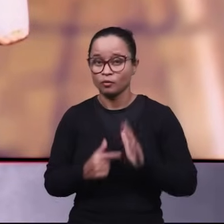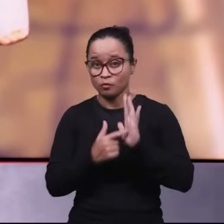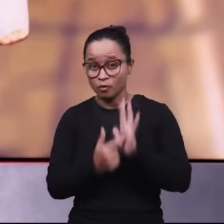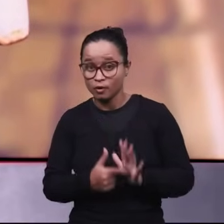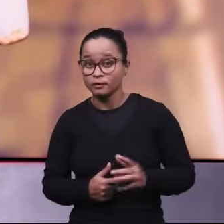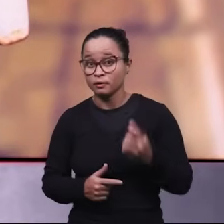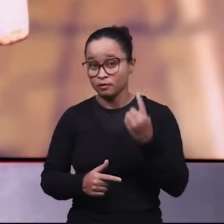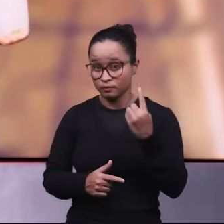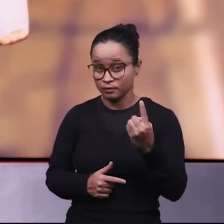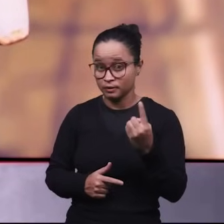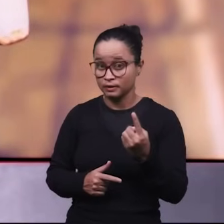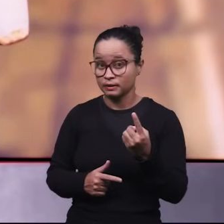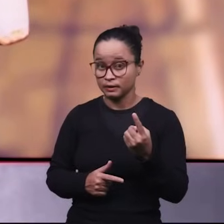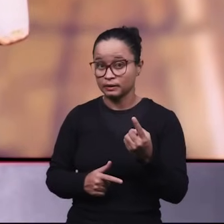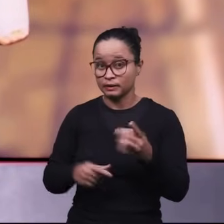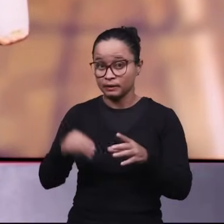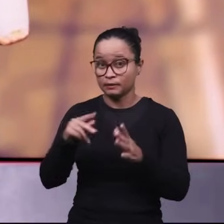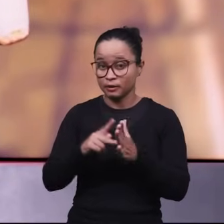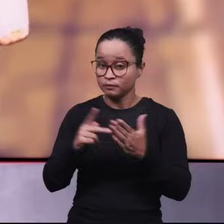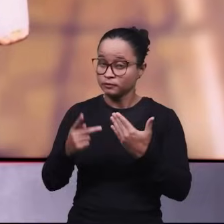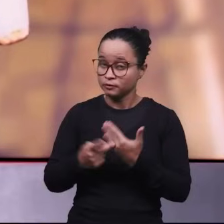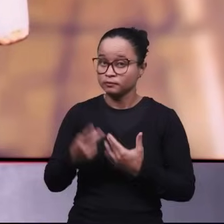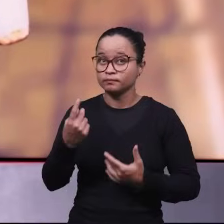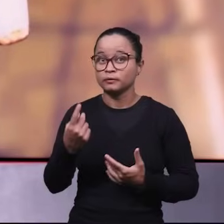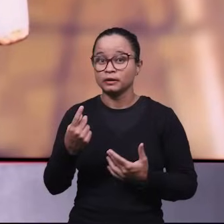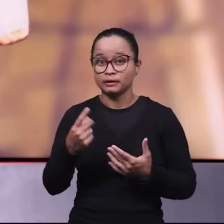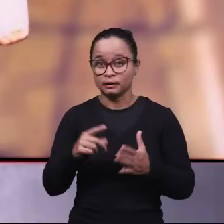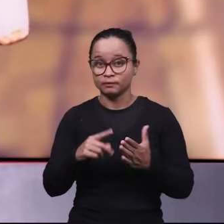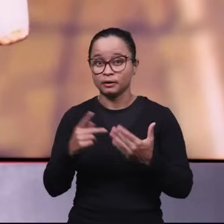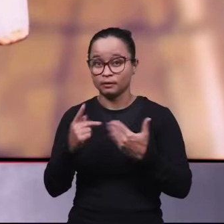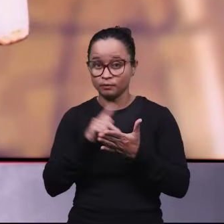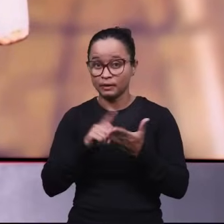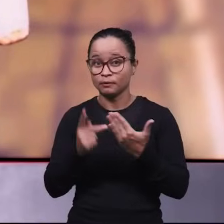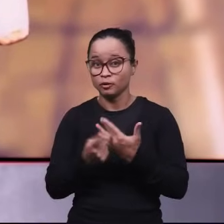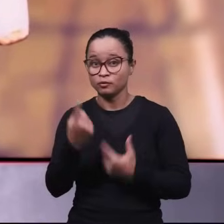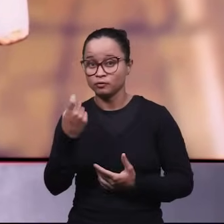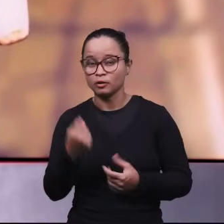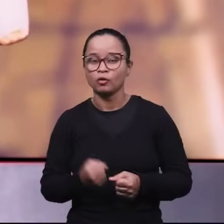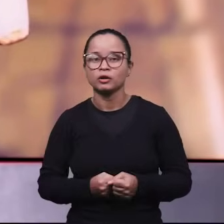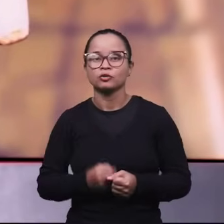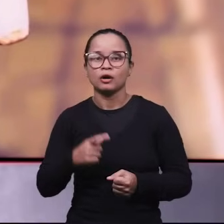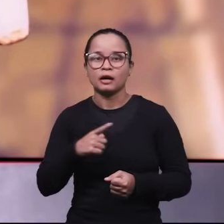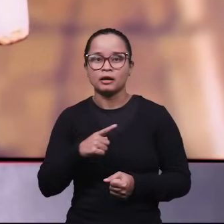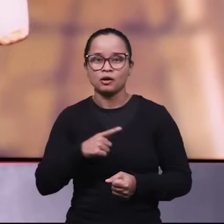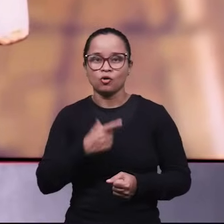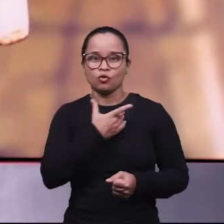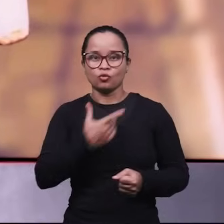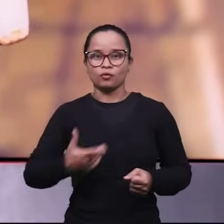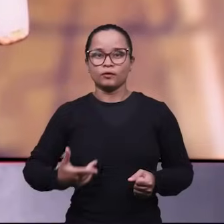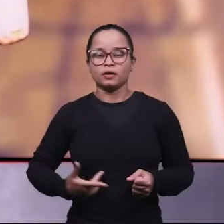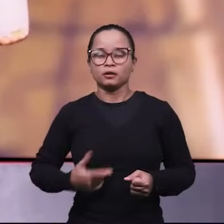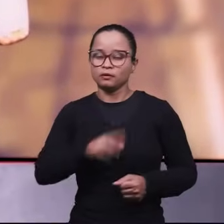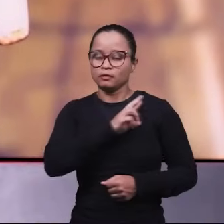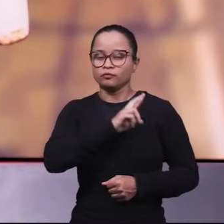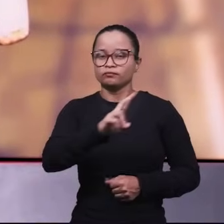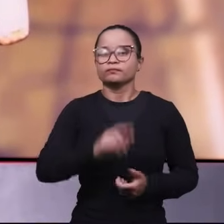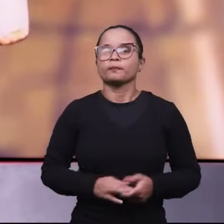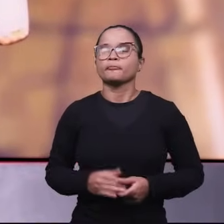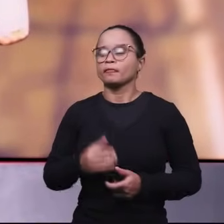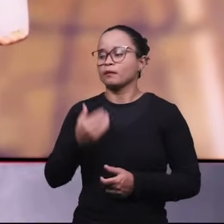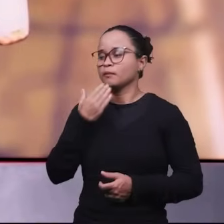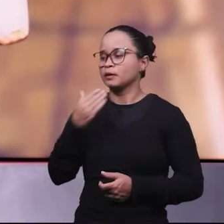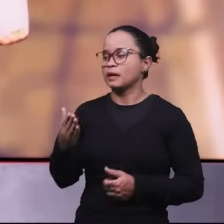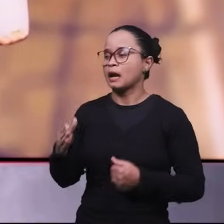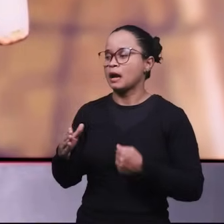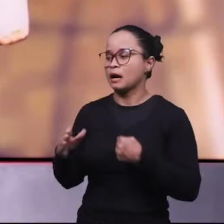vez, no mesmo episódio, quando as autoridades religiosas pedem a Pedro se Jesus